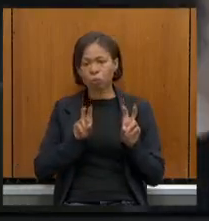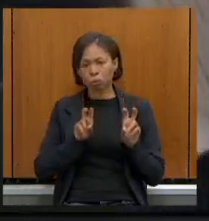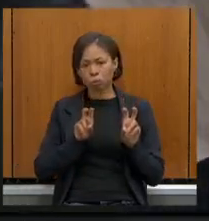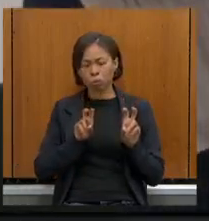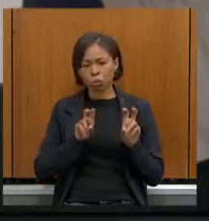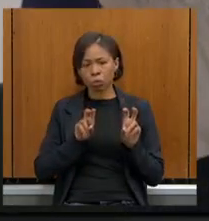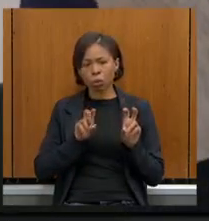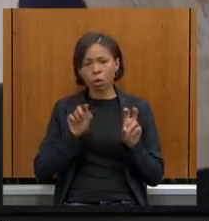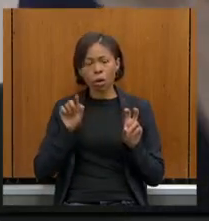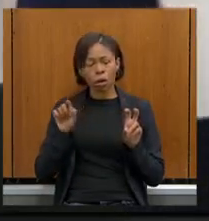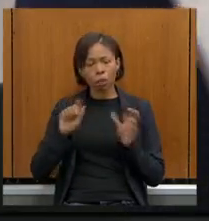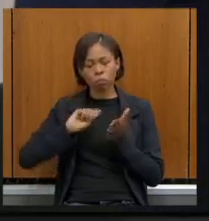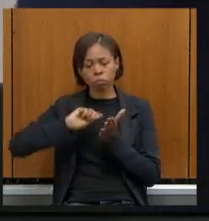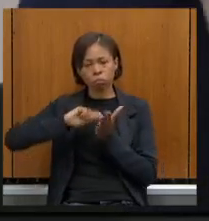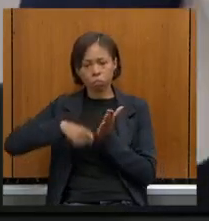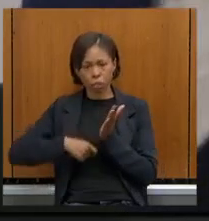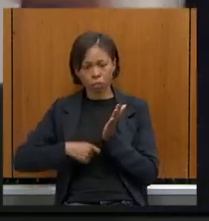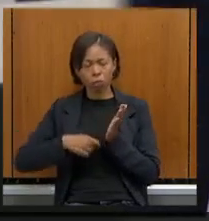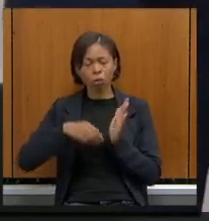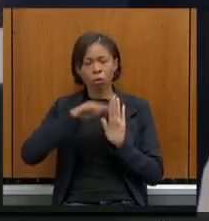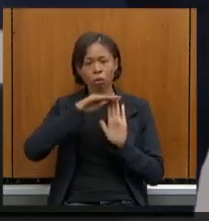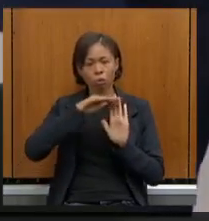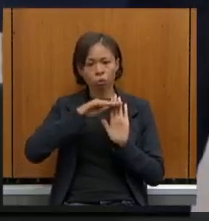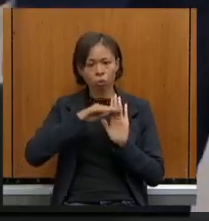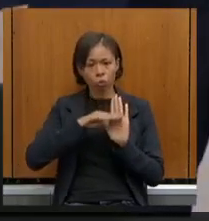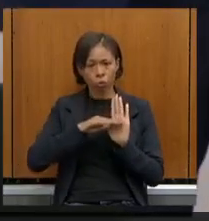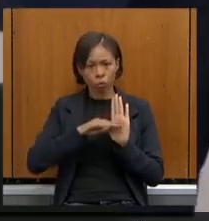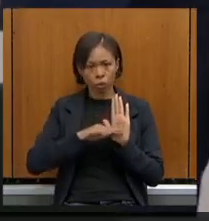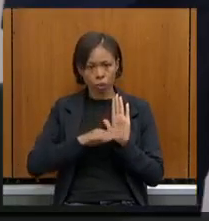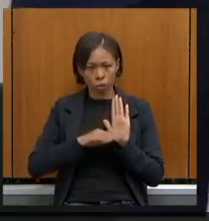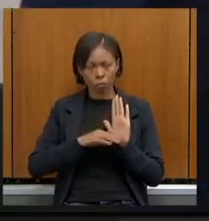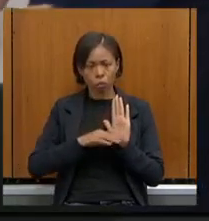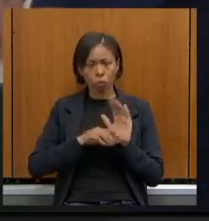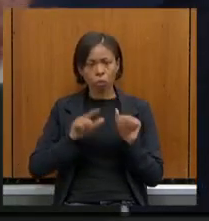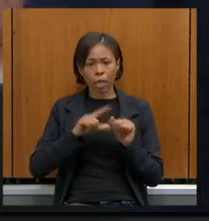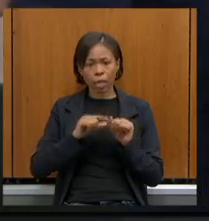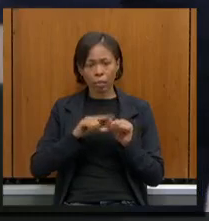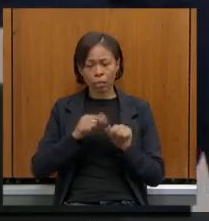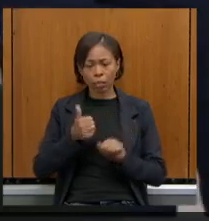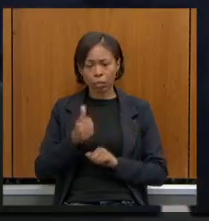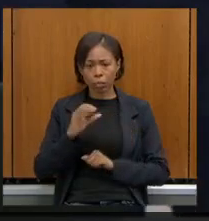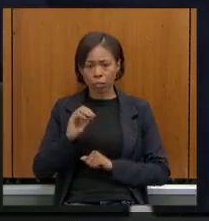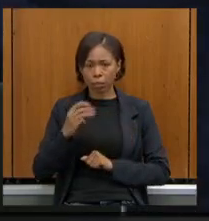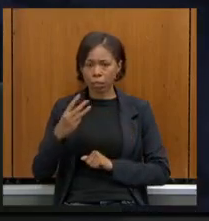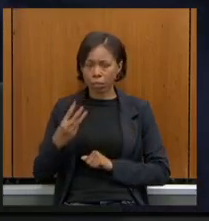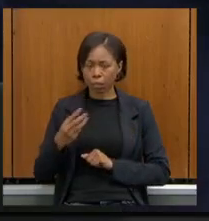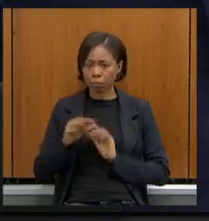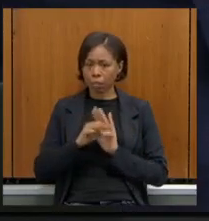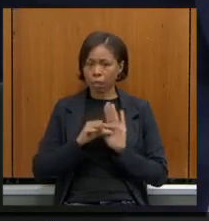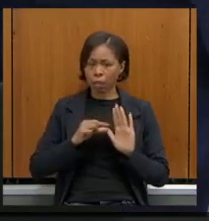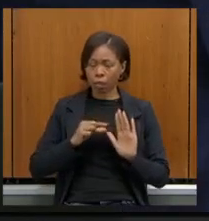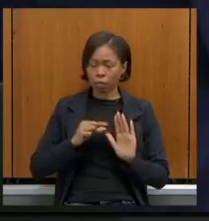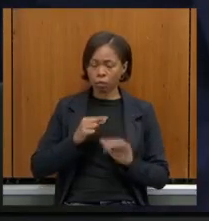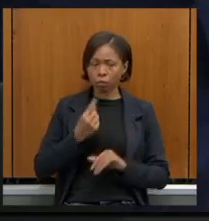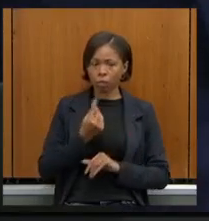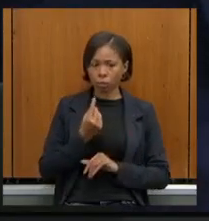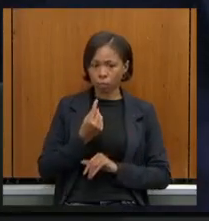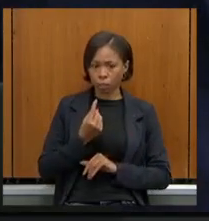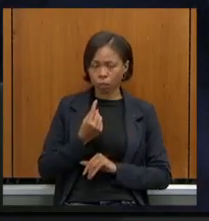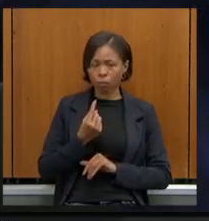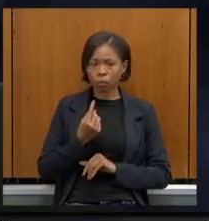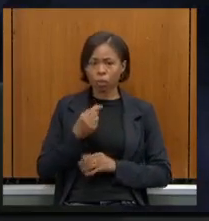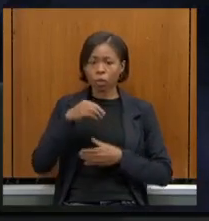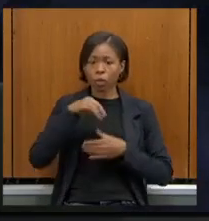subscreve e requer a vossa excelência nos termos do do artigo 103 para a linha A do regimento